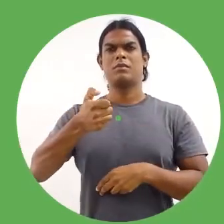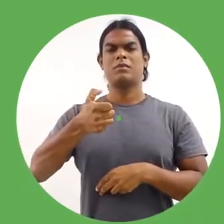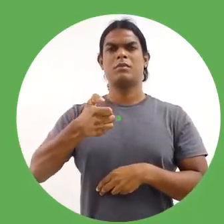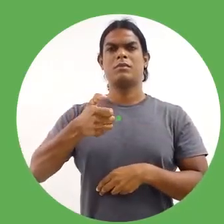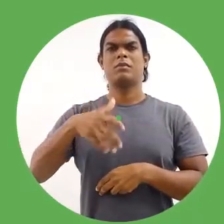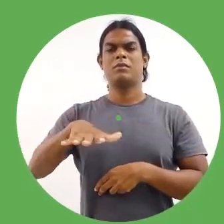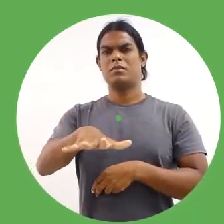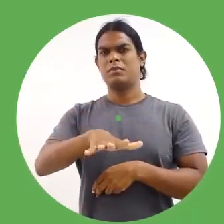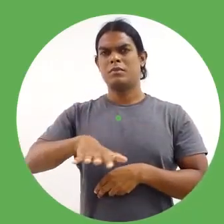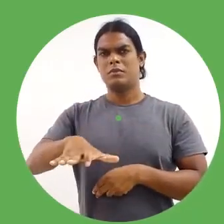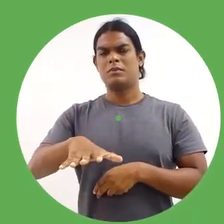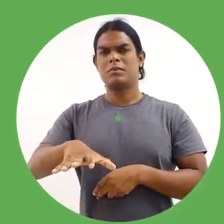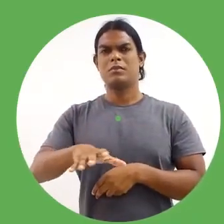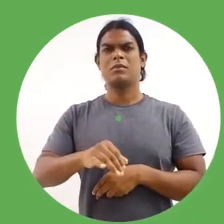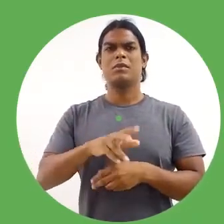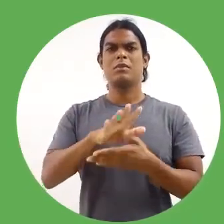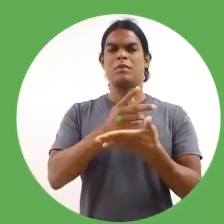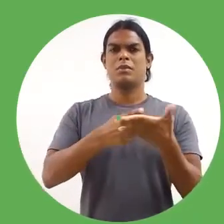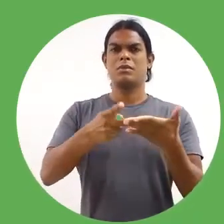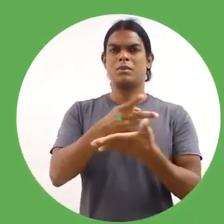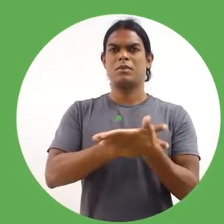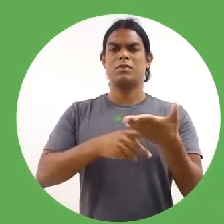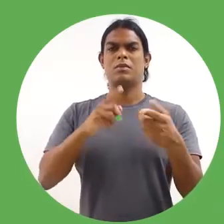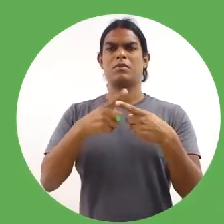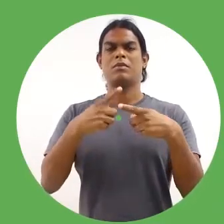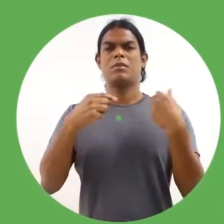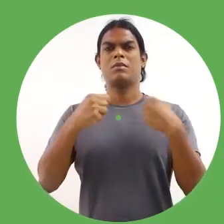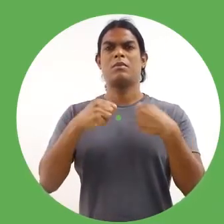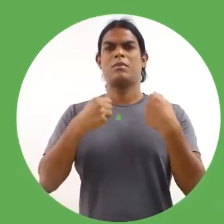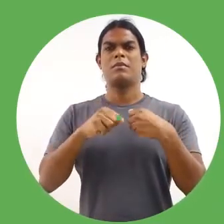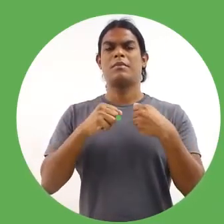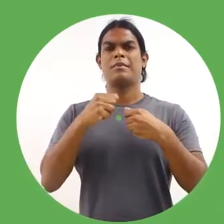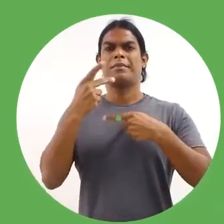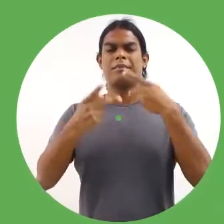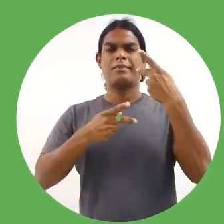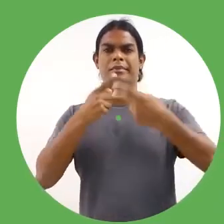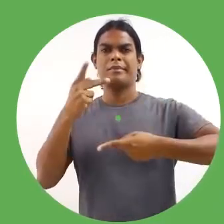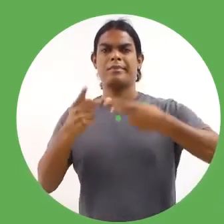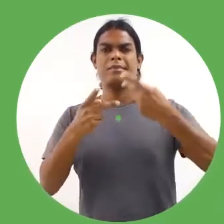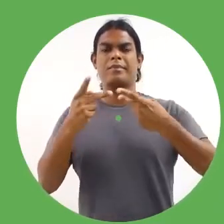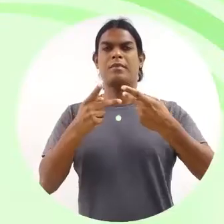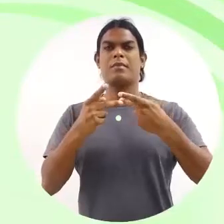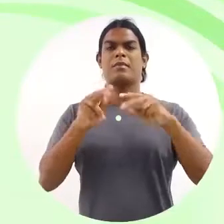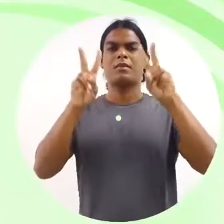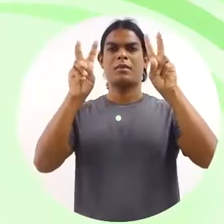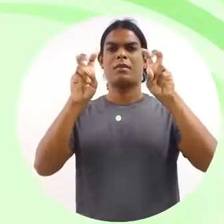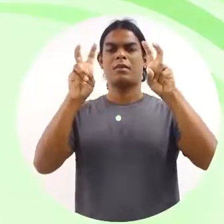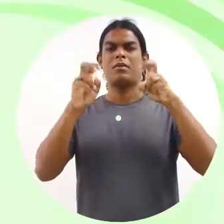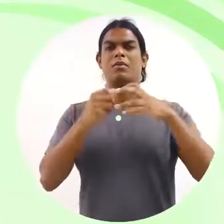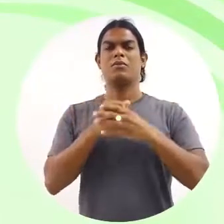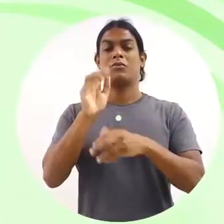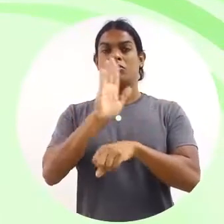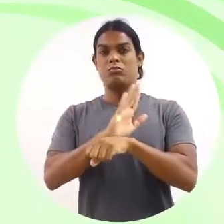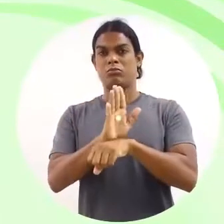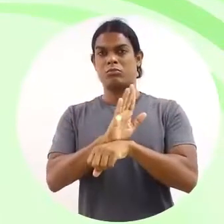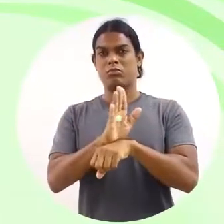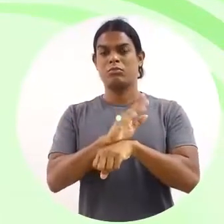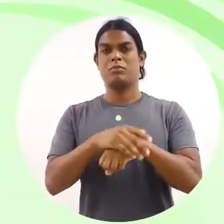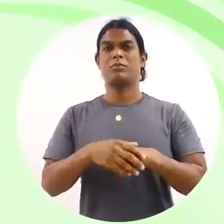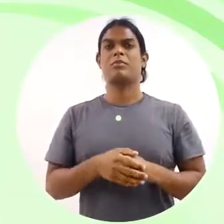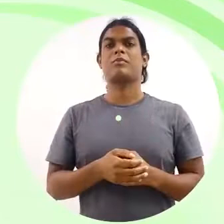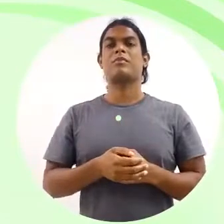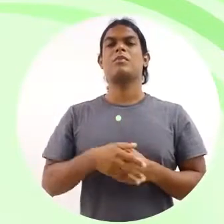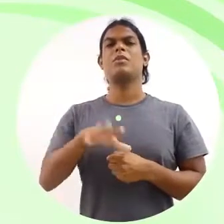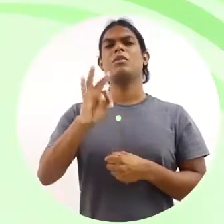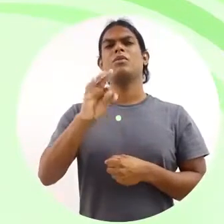desenhar, também é possível narrar o conteúdo abordado durante a produção do vídeo. Como eu fiz, por exemplo, no